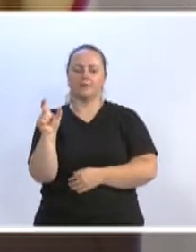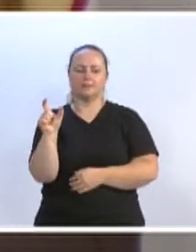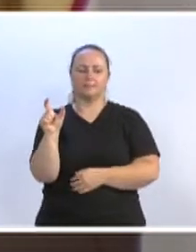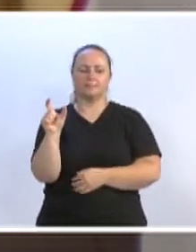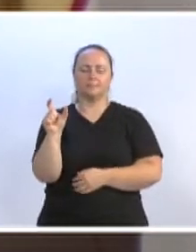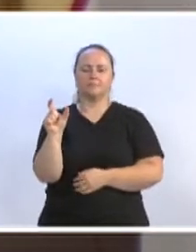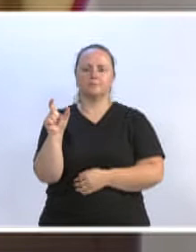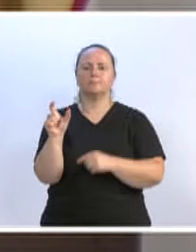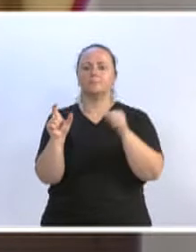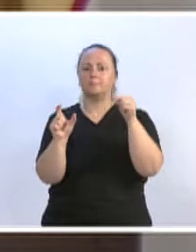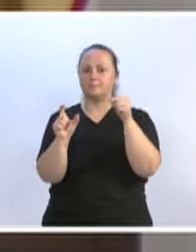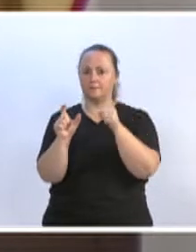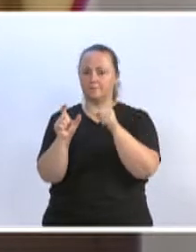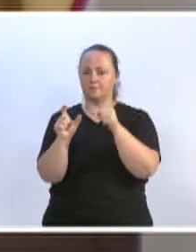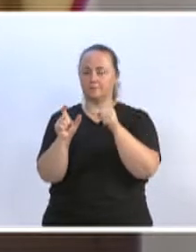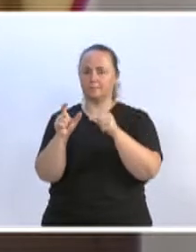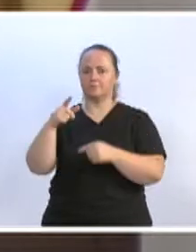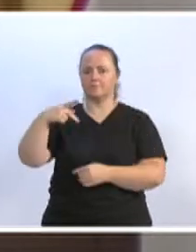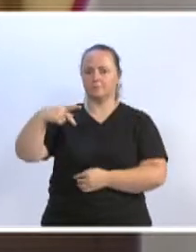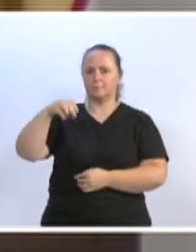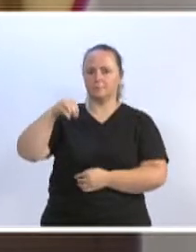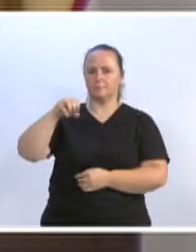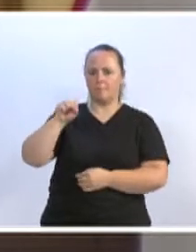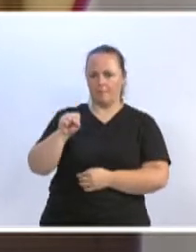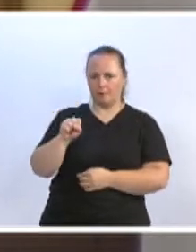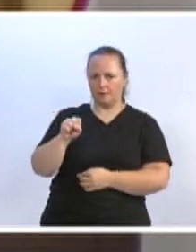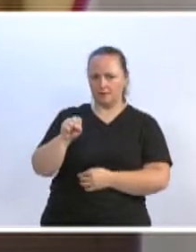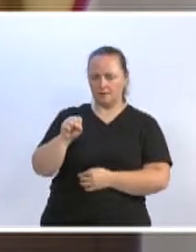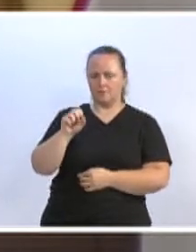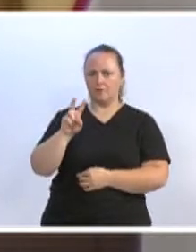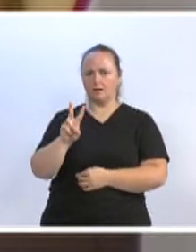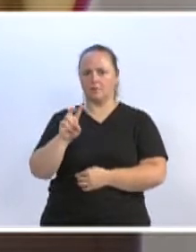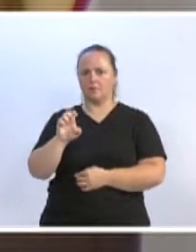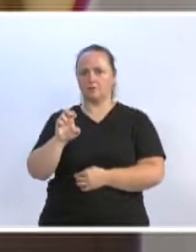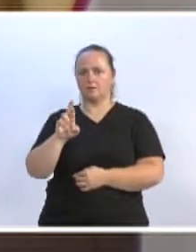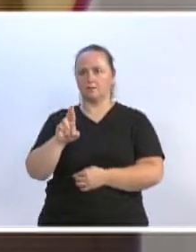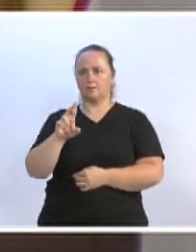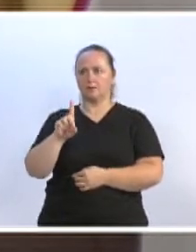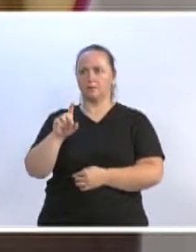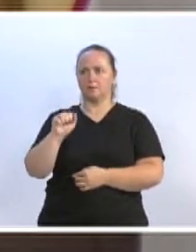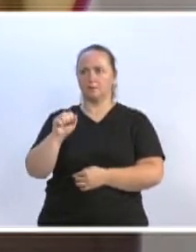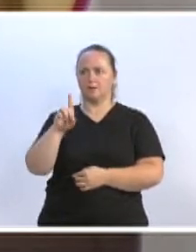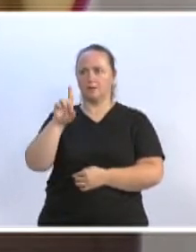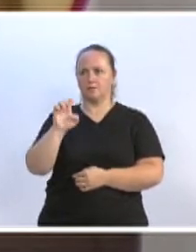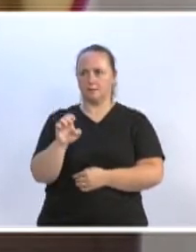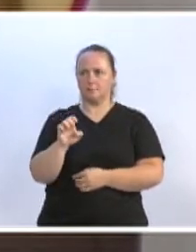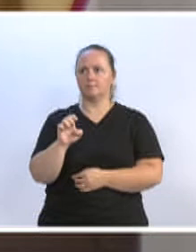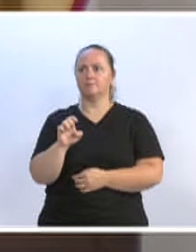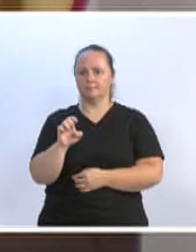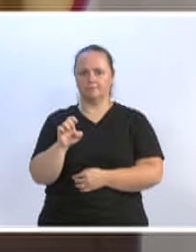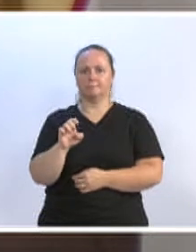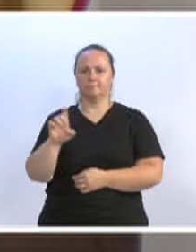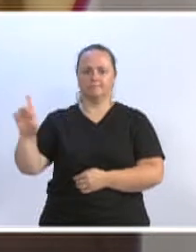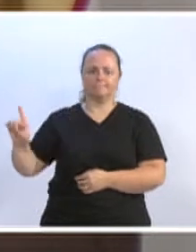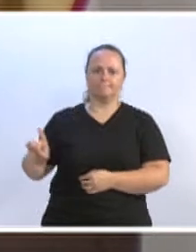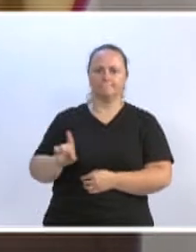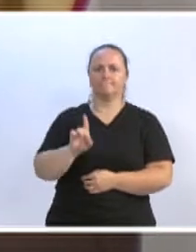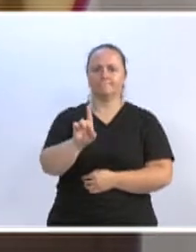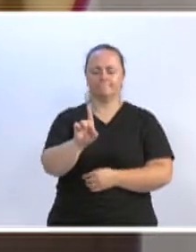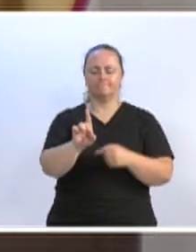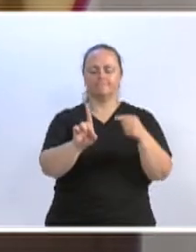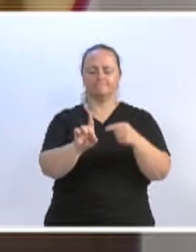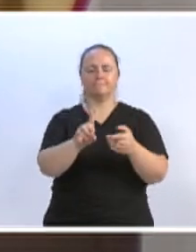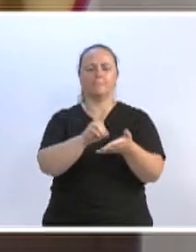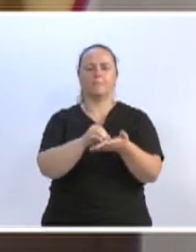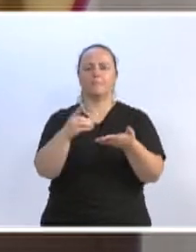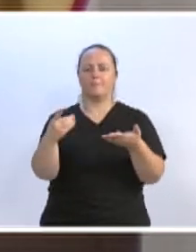ou a palavra pós-verdade. Que a palavra de Deus nos coloque a verdade, de